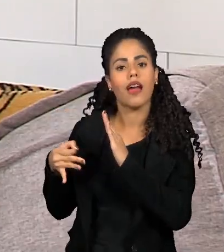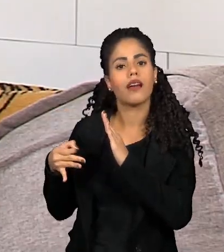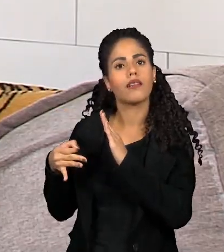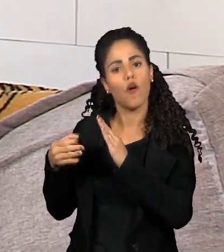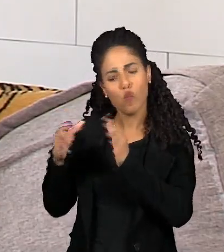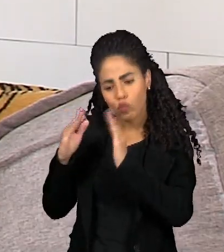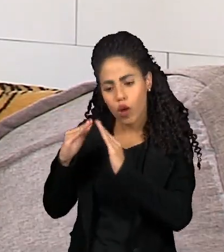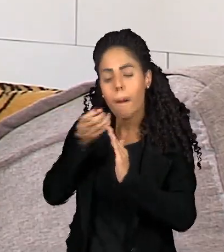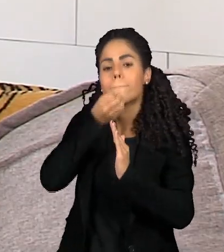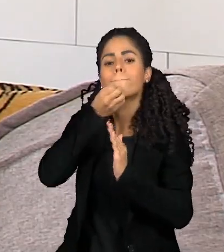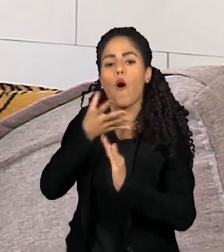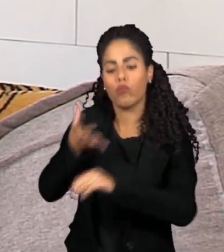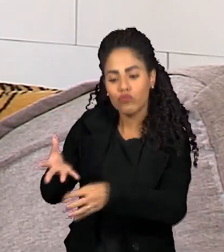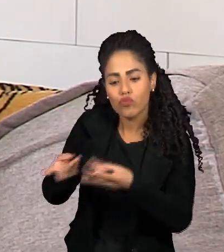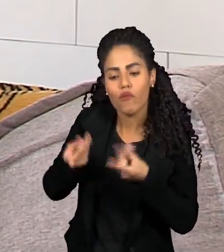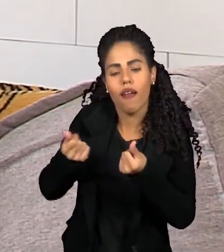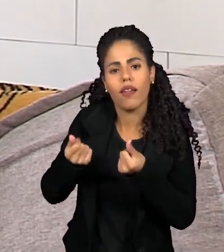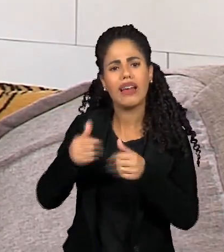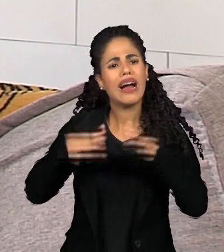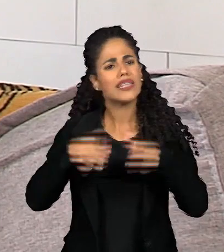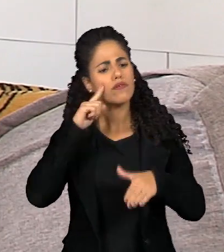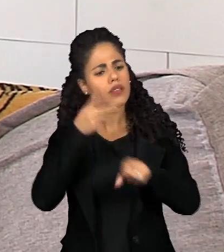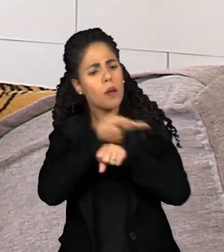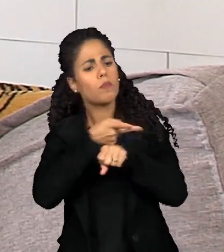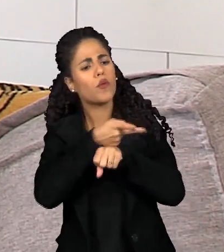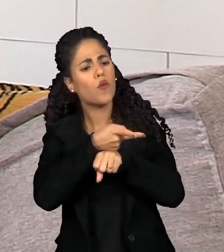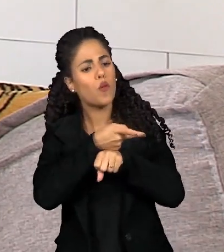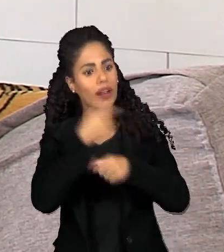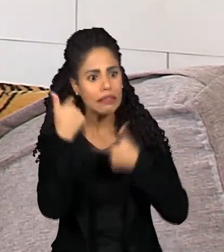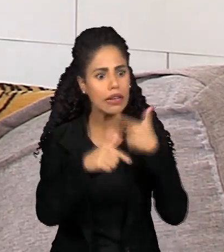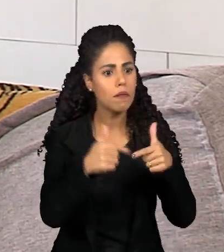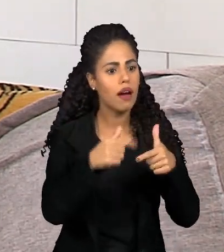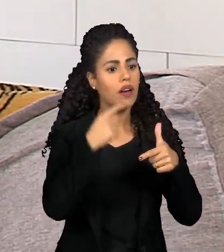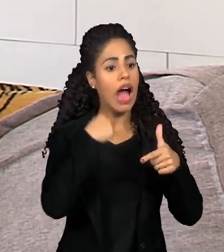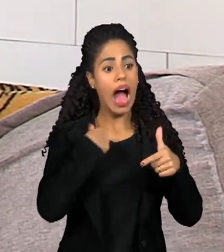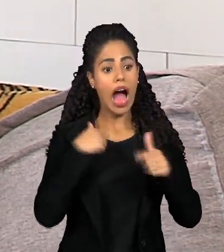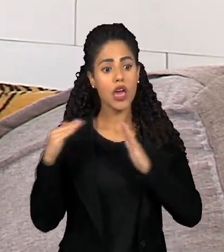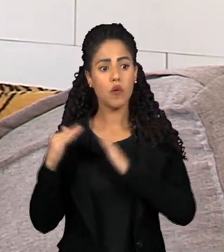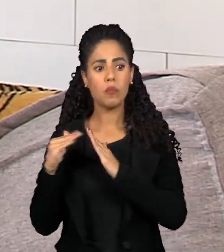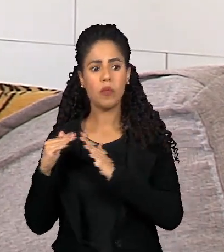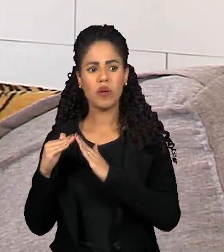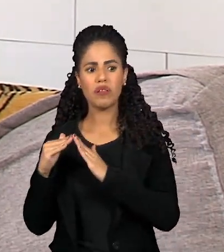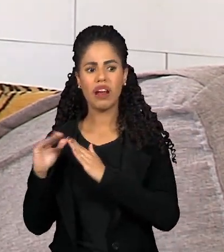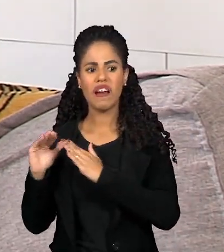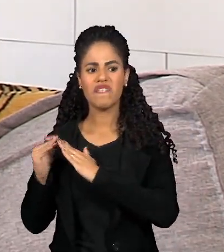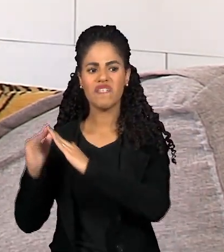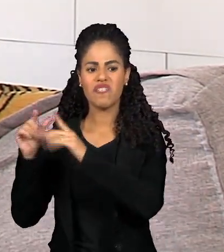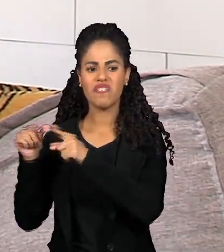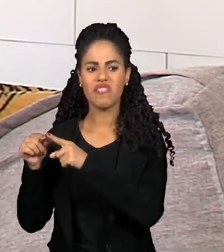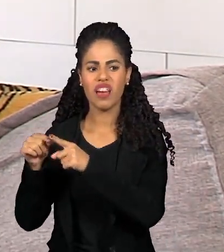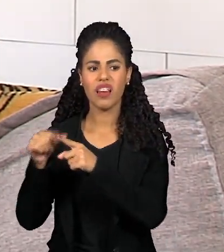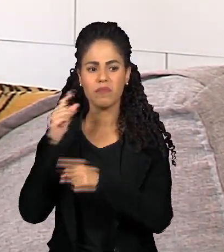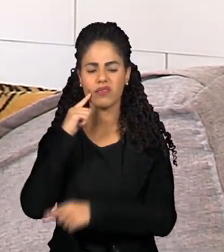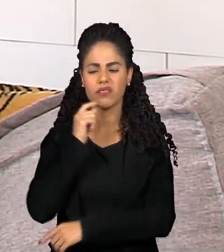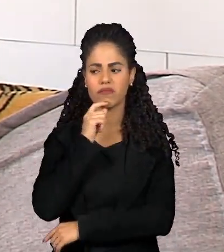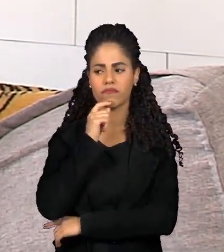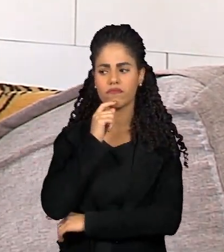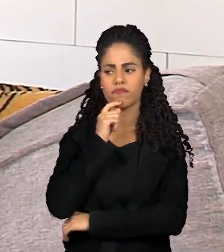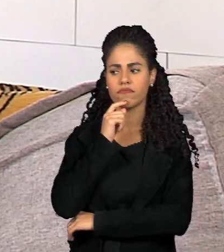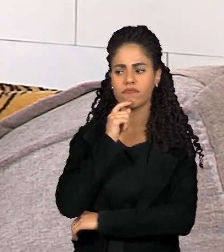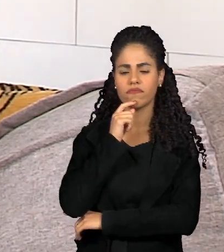você vai procurar um trabalho e você fala que mora numa comunidade, num barraco, aquelas pessoas já têm o